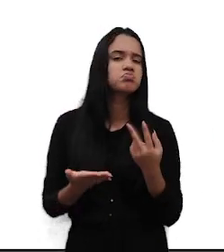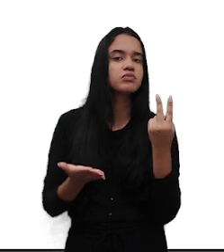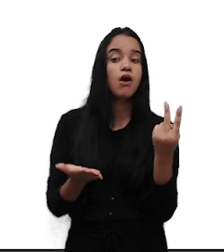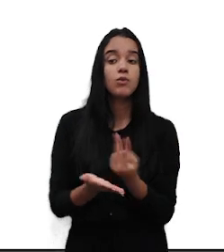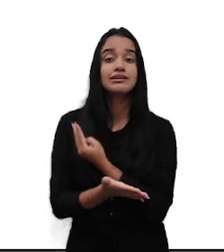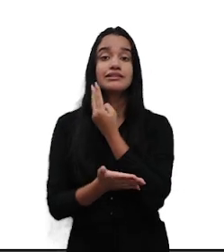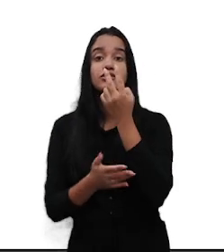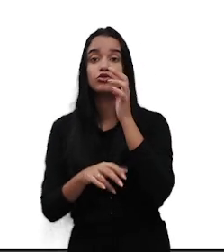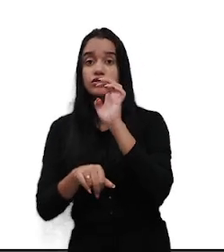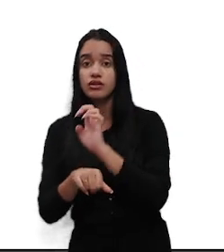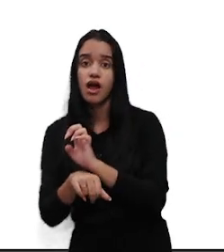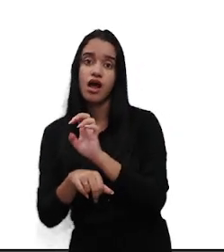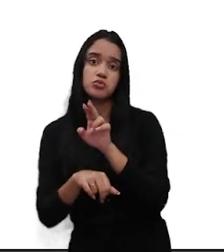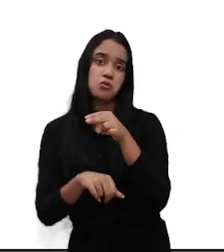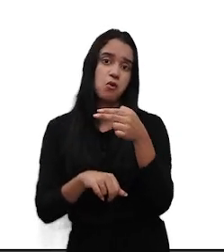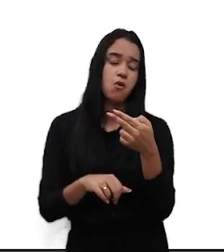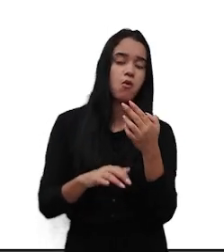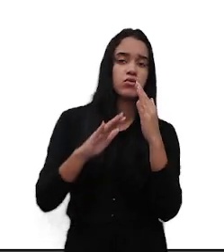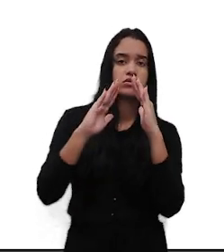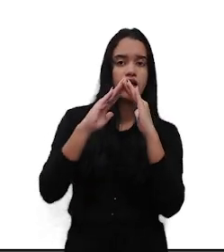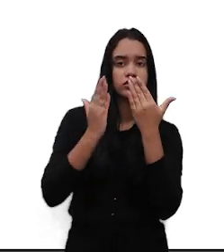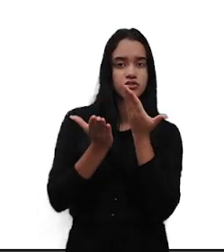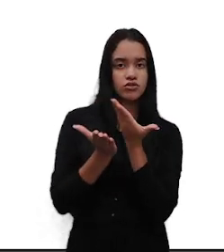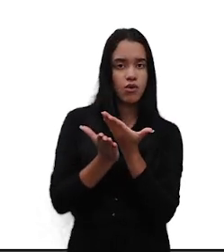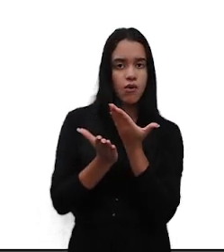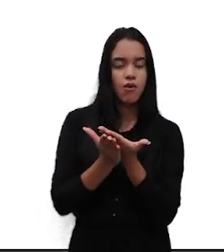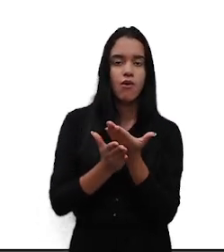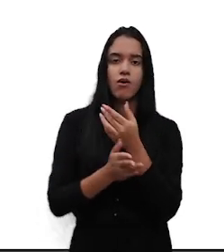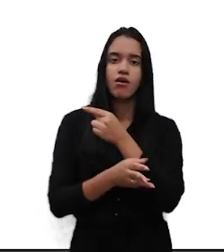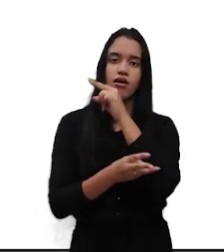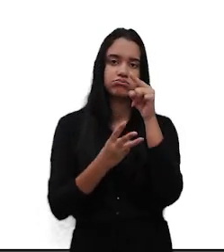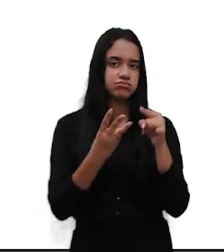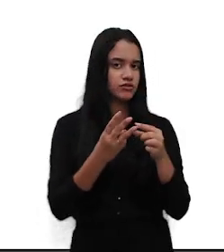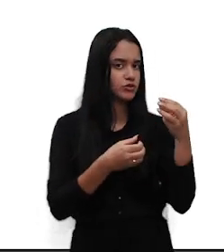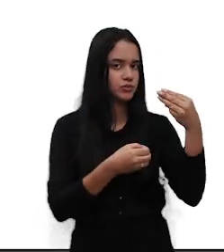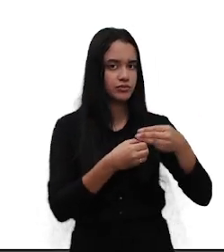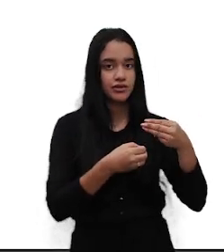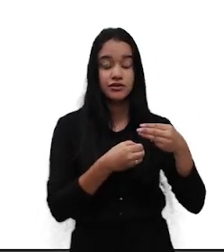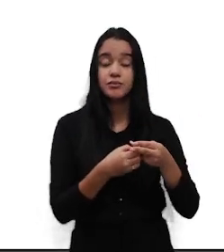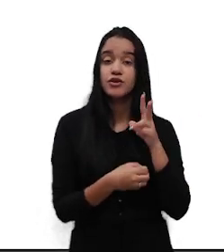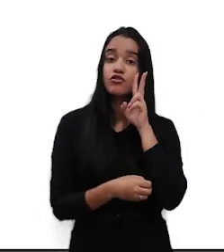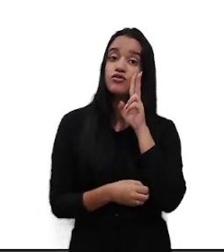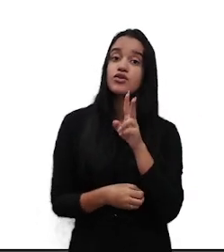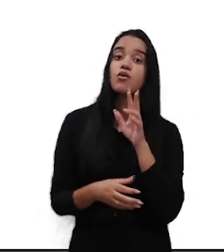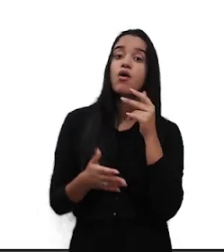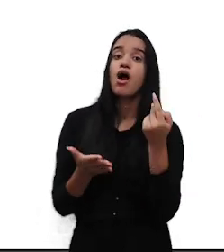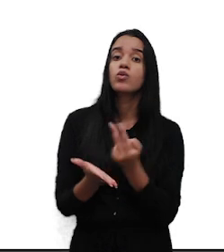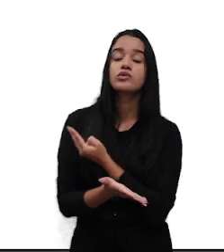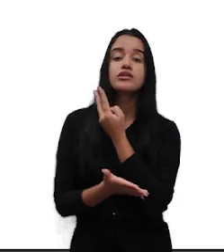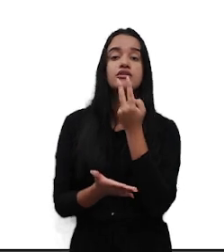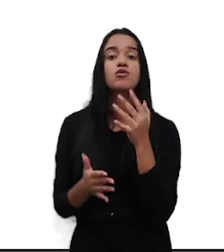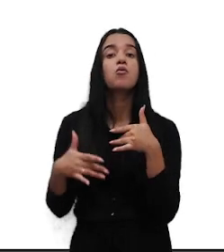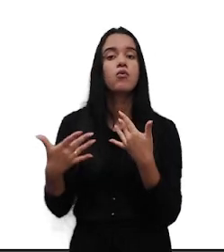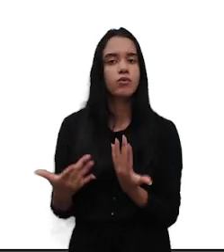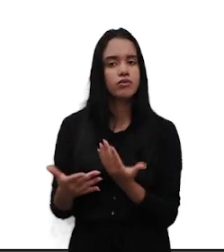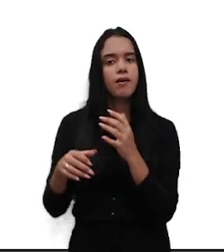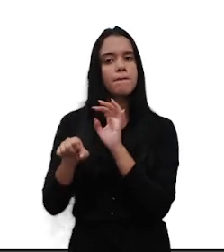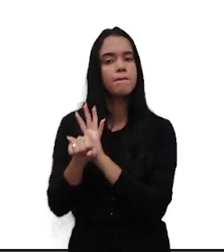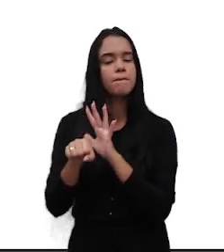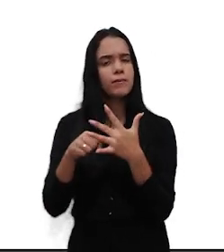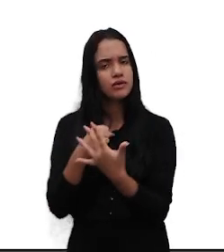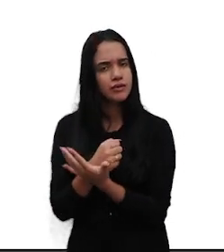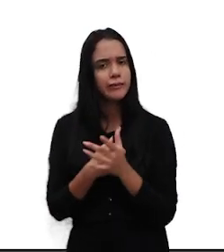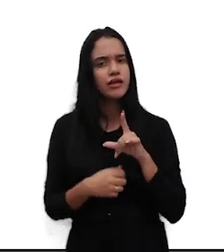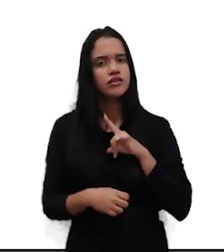estado, na escola, no município, né? A gente viu muito isso na pandemia, né? Tivemos a oportunidade de